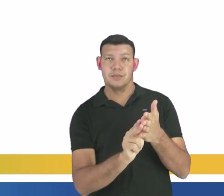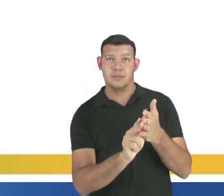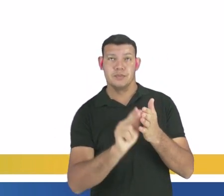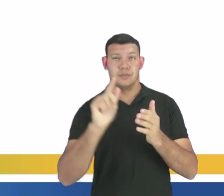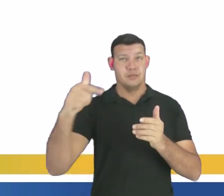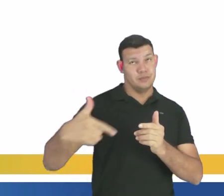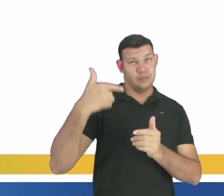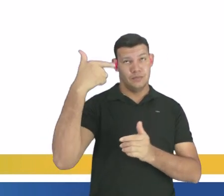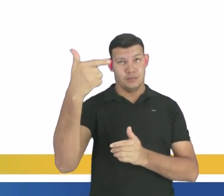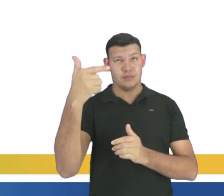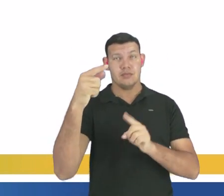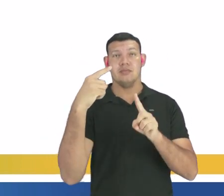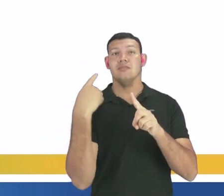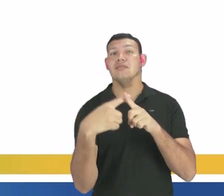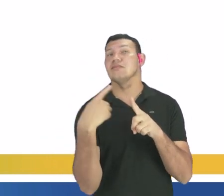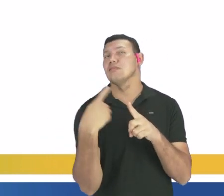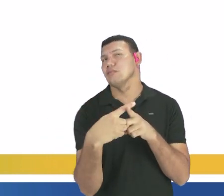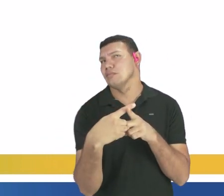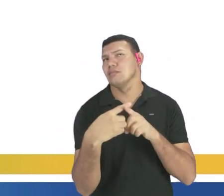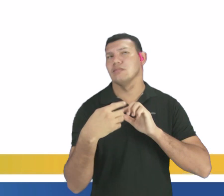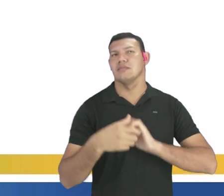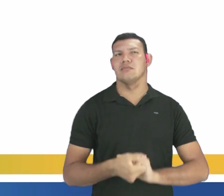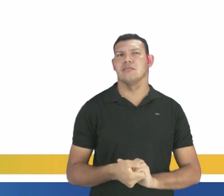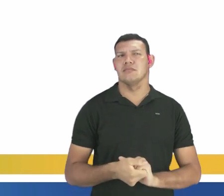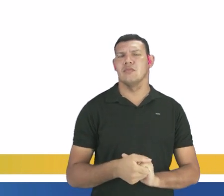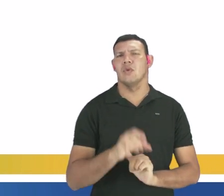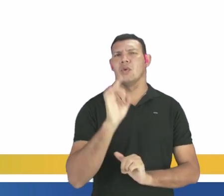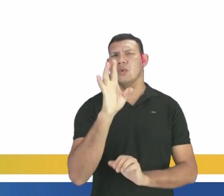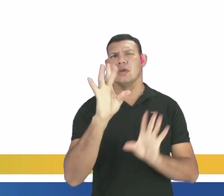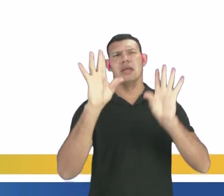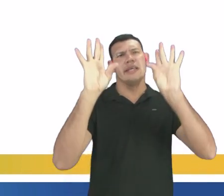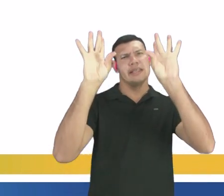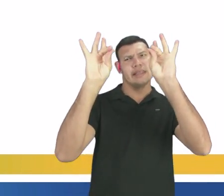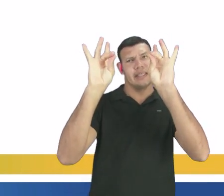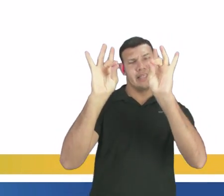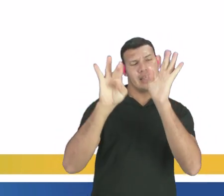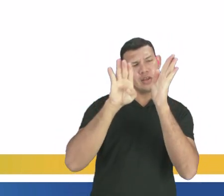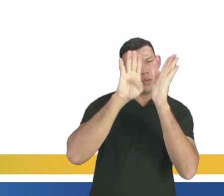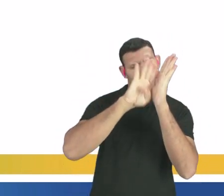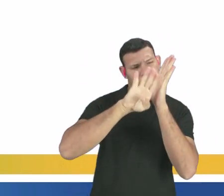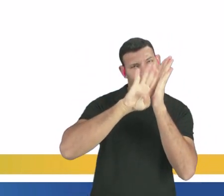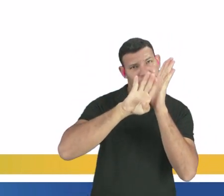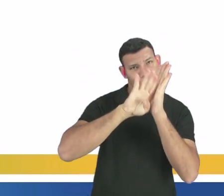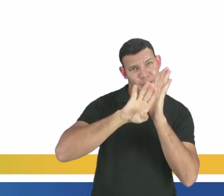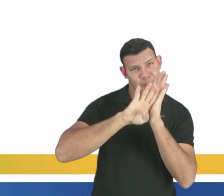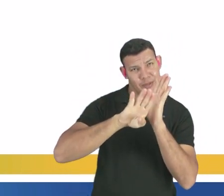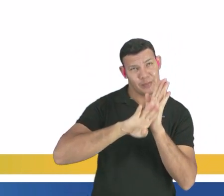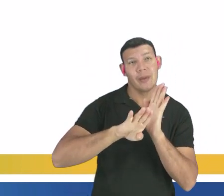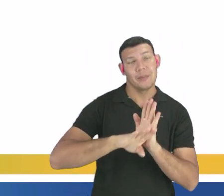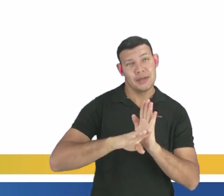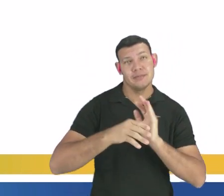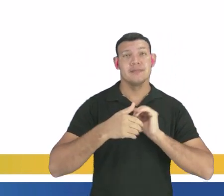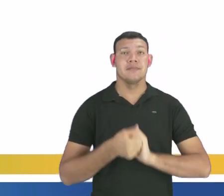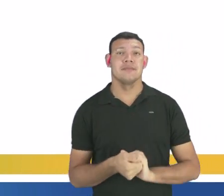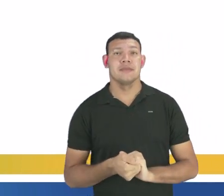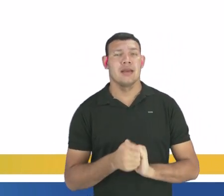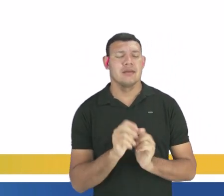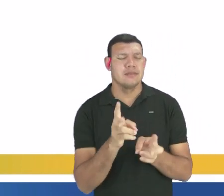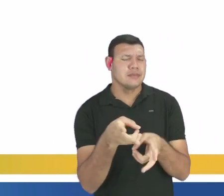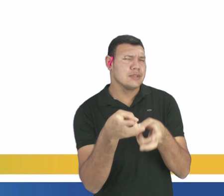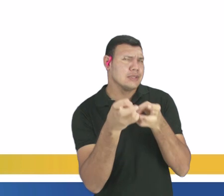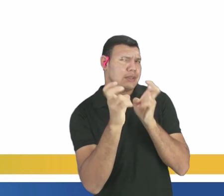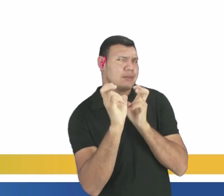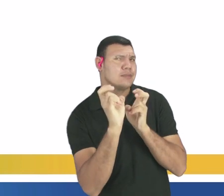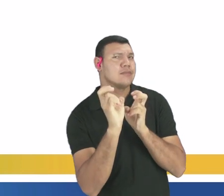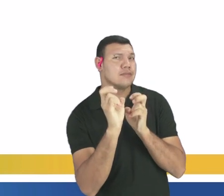quê? Quando você fez a decomposição e a fatoração desse termo, você percebe que